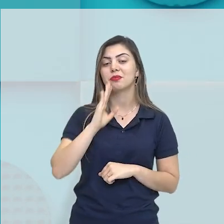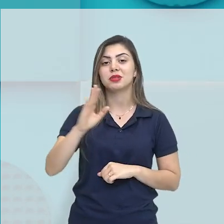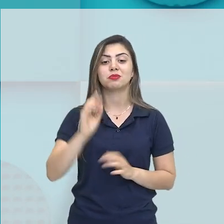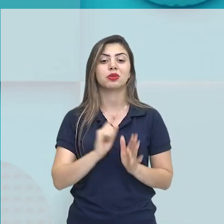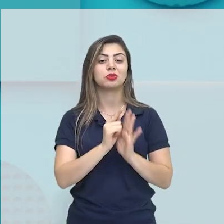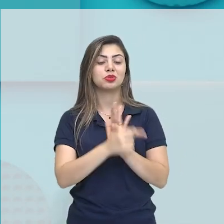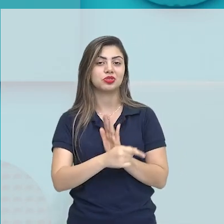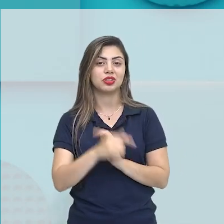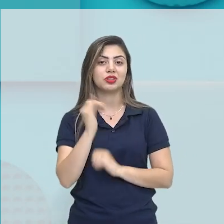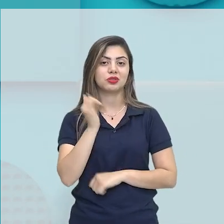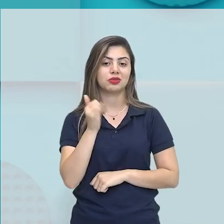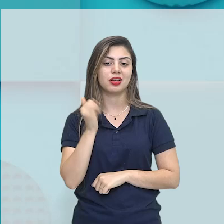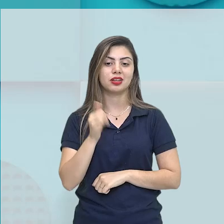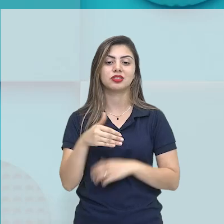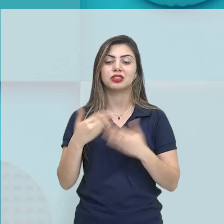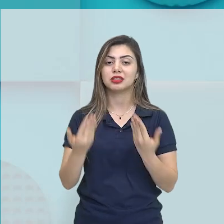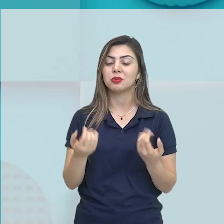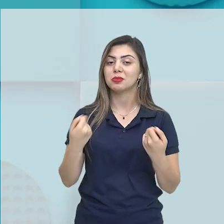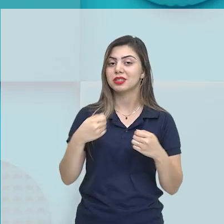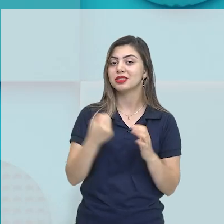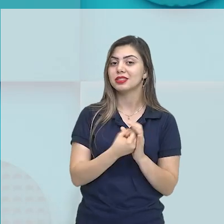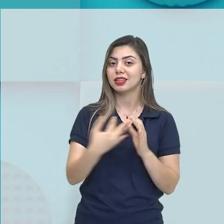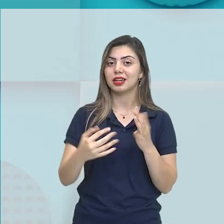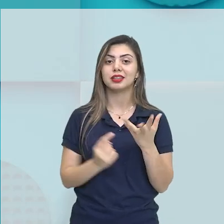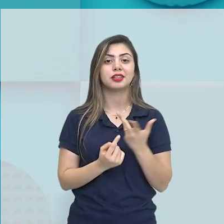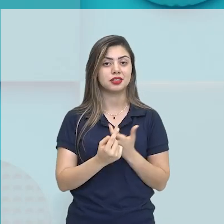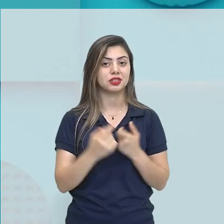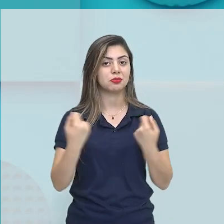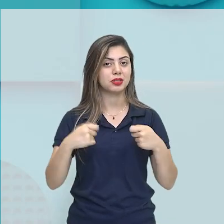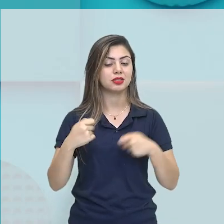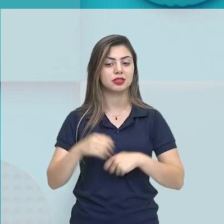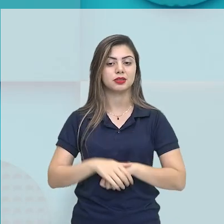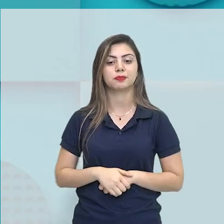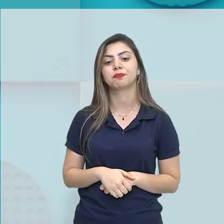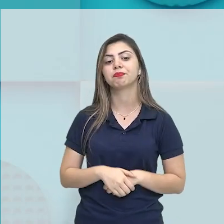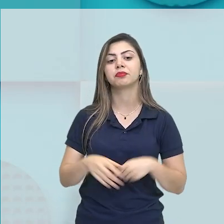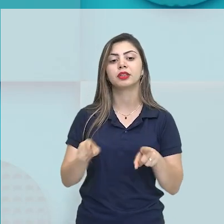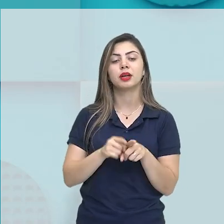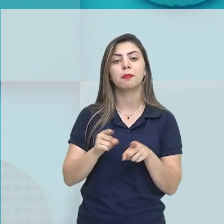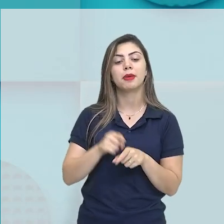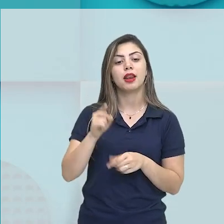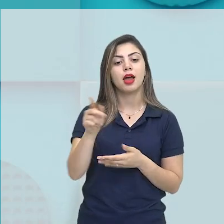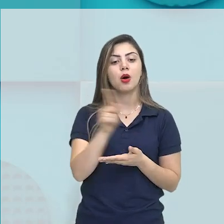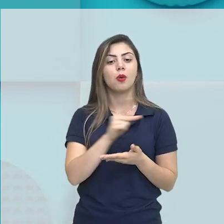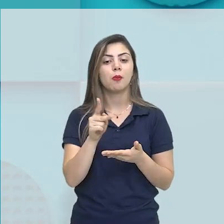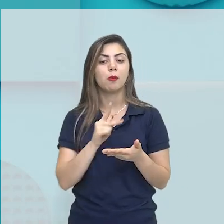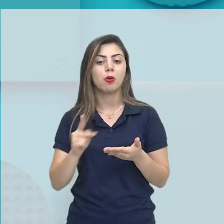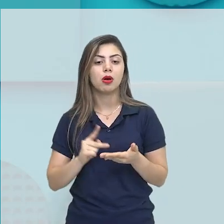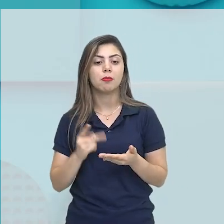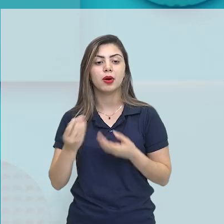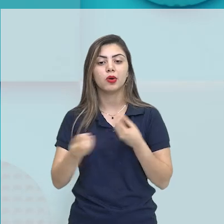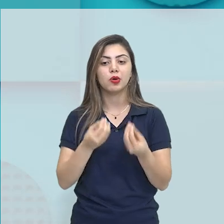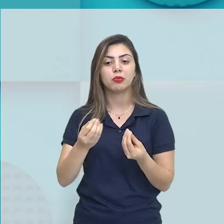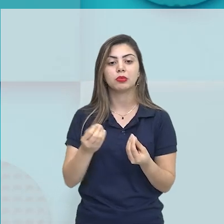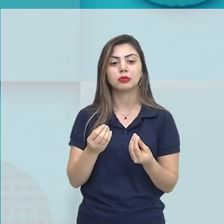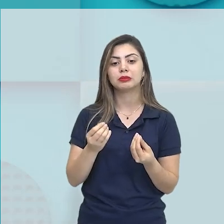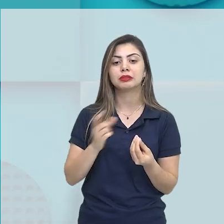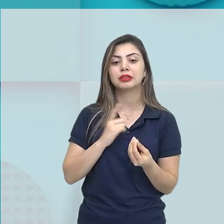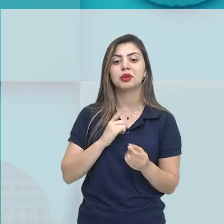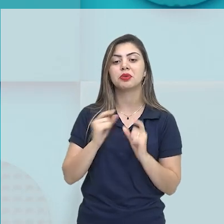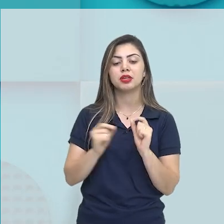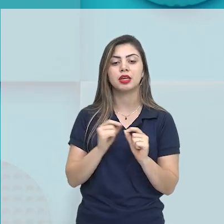do gênero narrativo. Então, é necessário ter esses elementos. Além disso, o poema épico apresenta a proposição ou